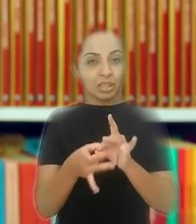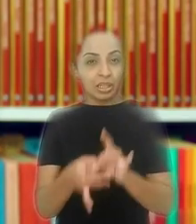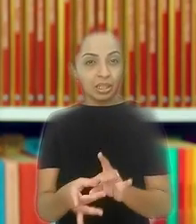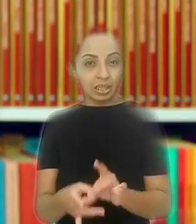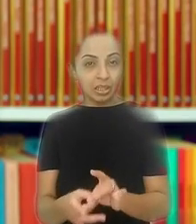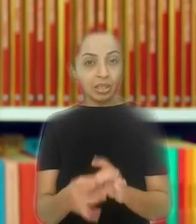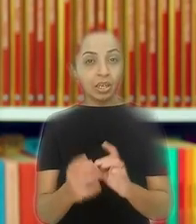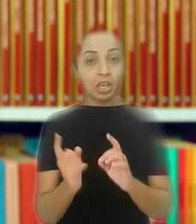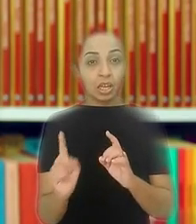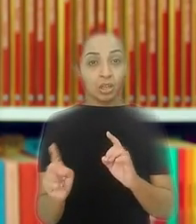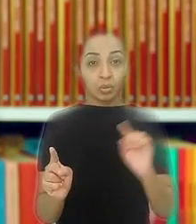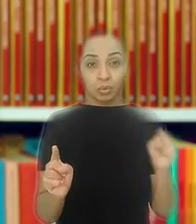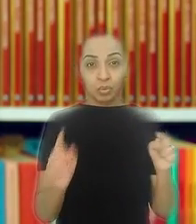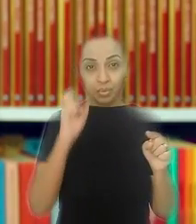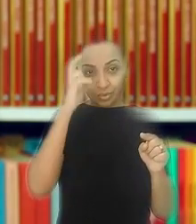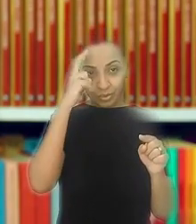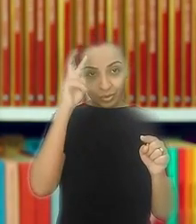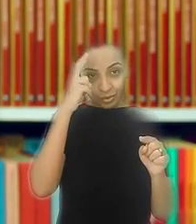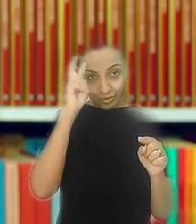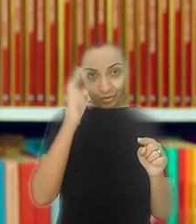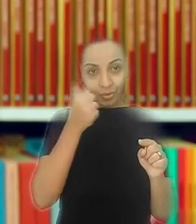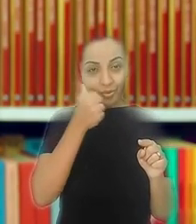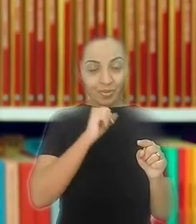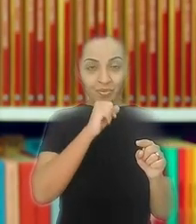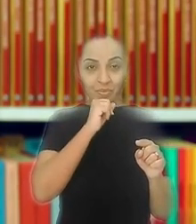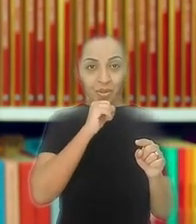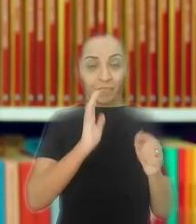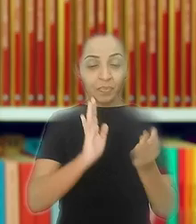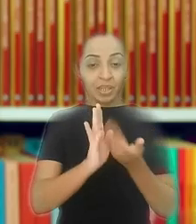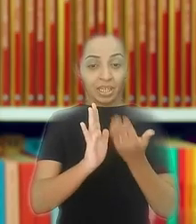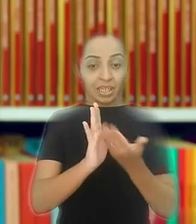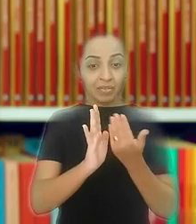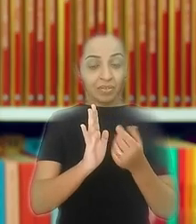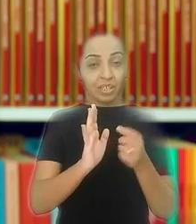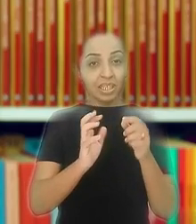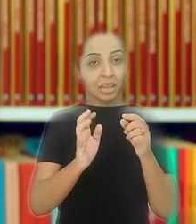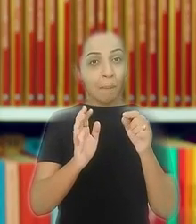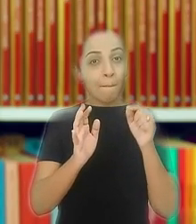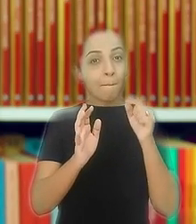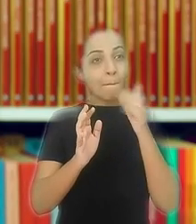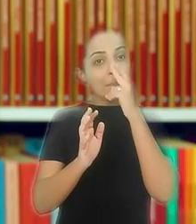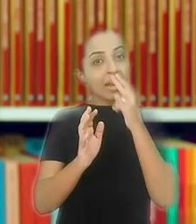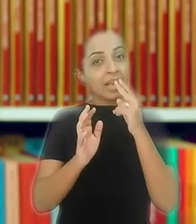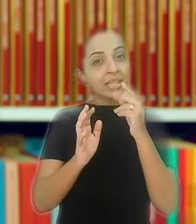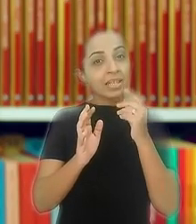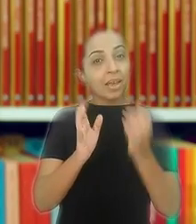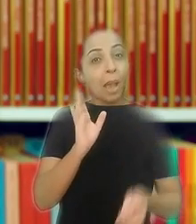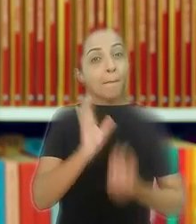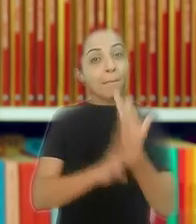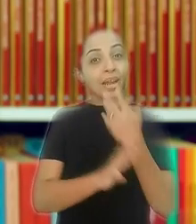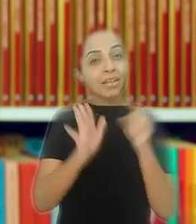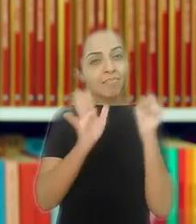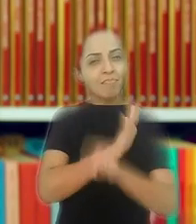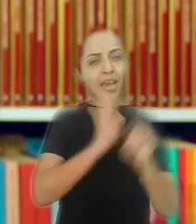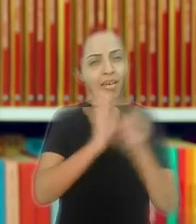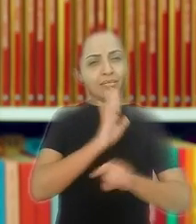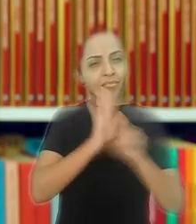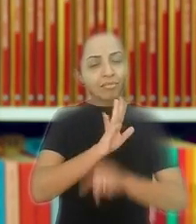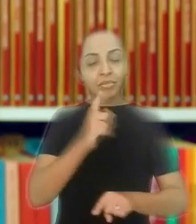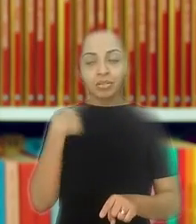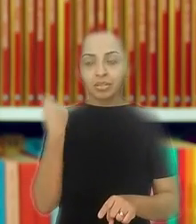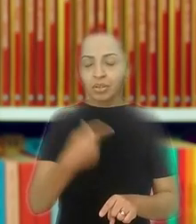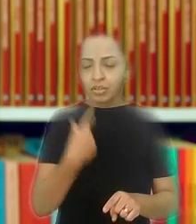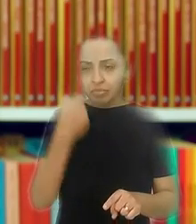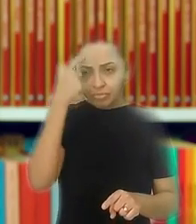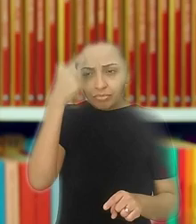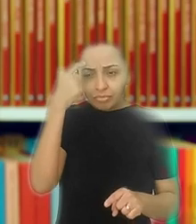Entre esses dois essas duas tramas é um livro que levanta muitas perguntas ao mesmo tempo que a gente vai descobrindo